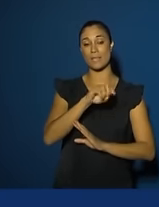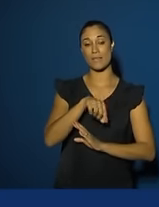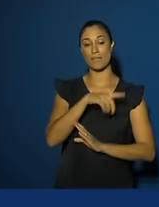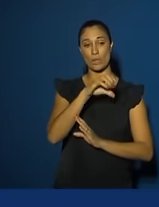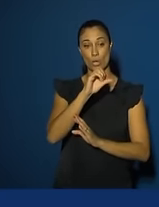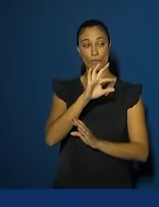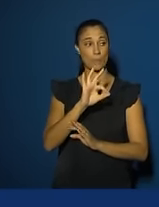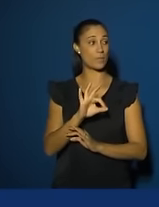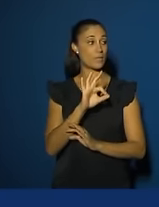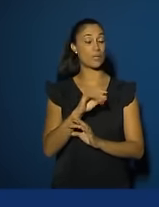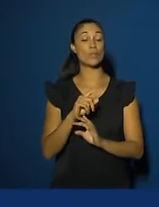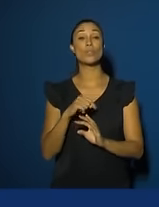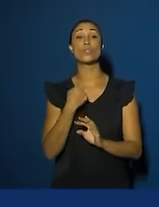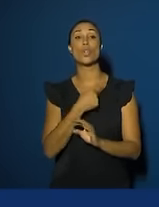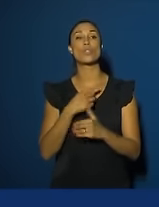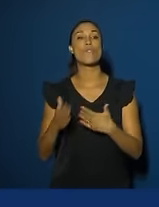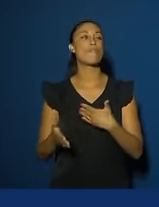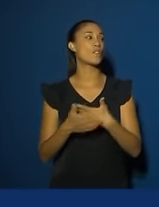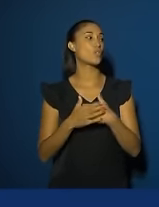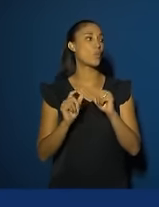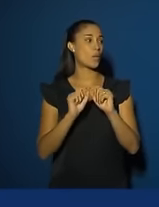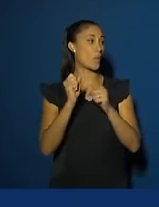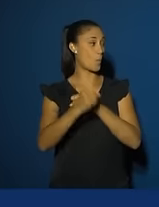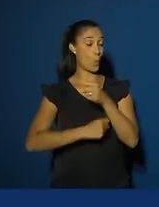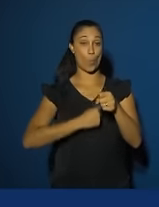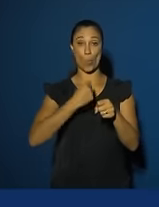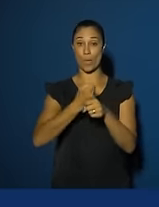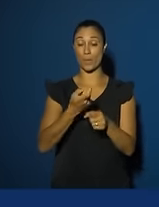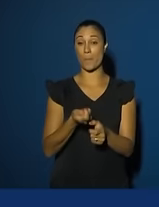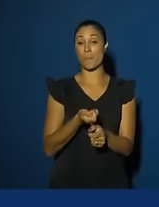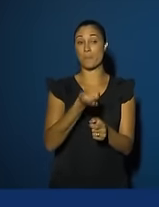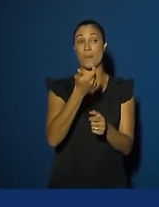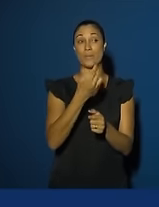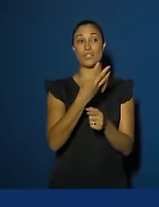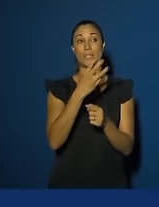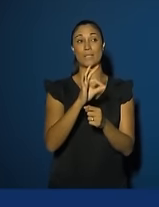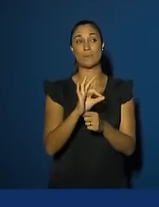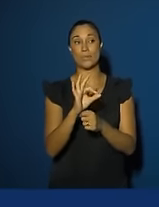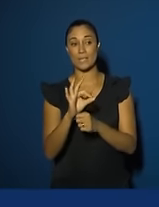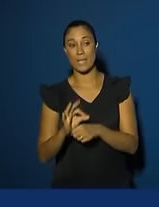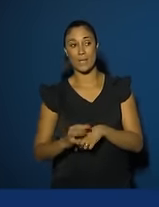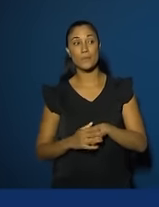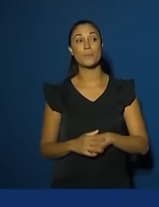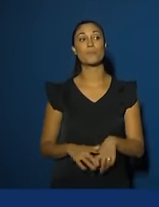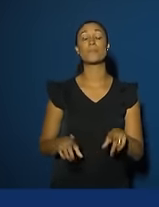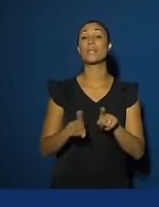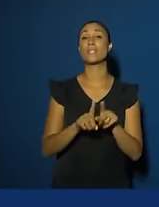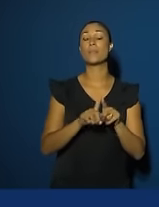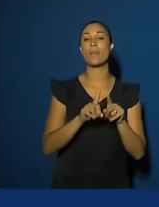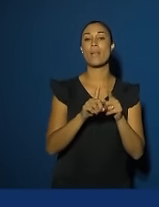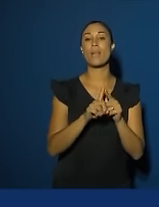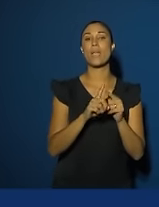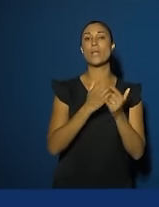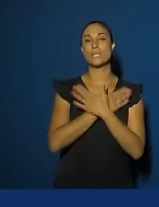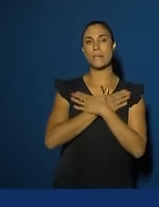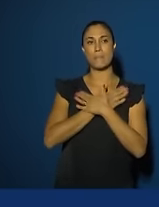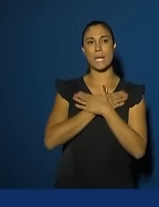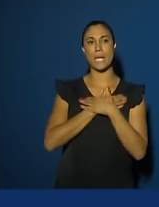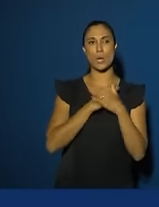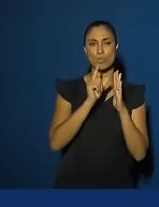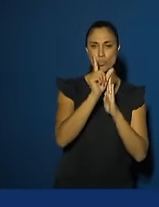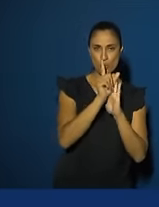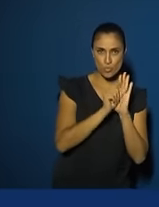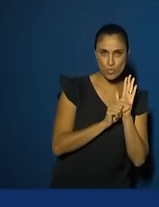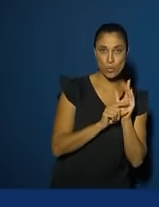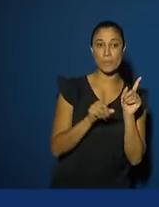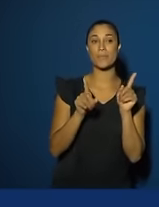1% a gente deve ter fechado o ano com crescimento perto de 3% o mercado de trabalho aquecido taxa de desemprego cai indo taxa de